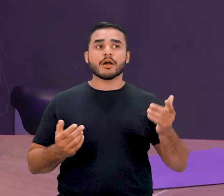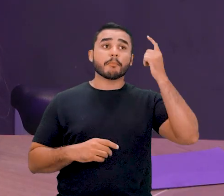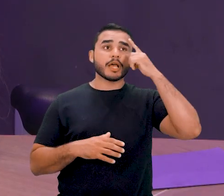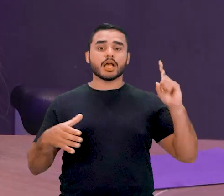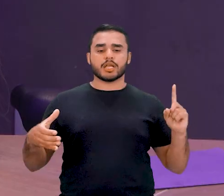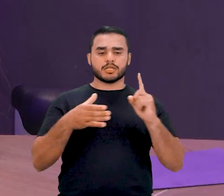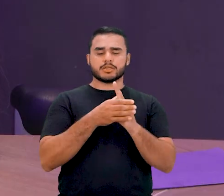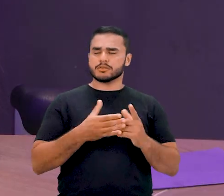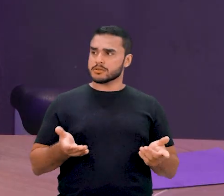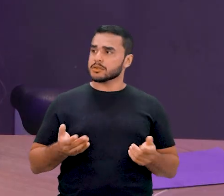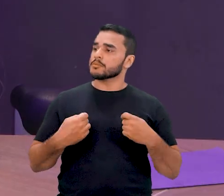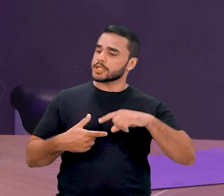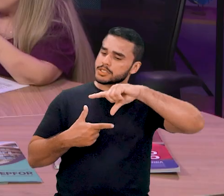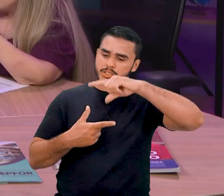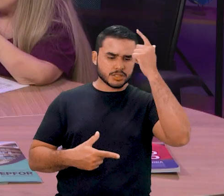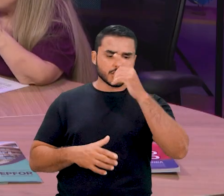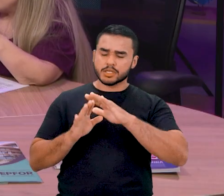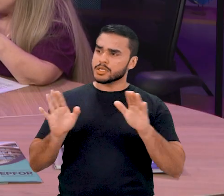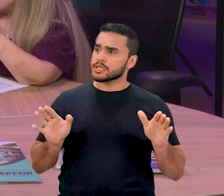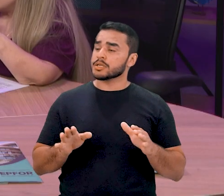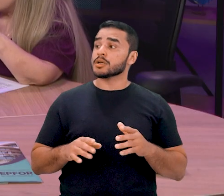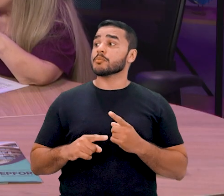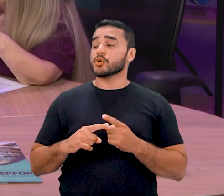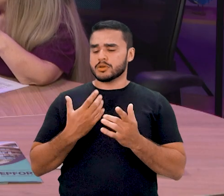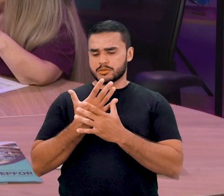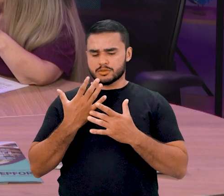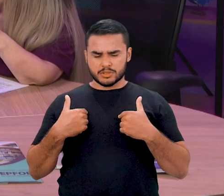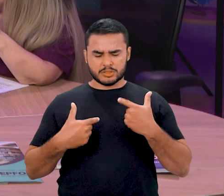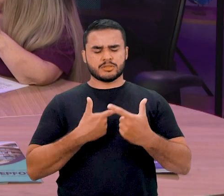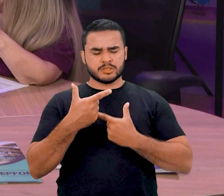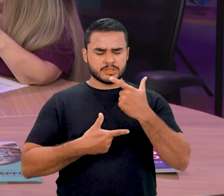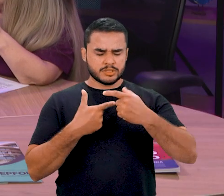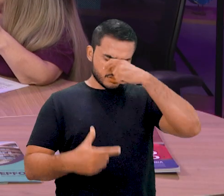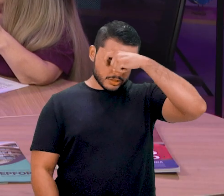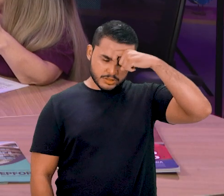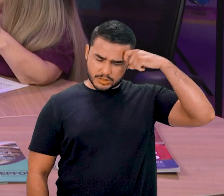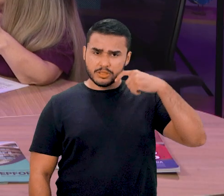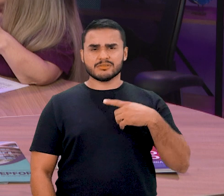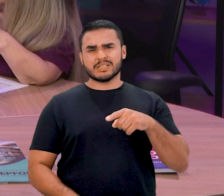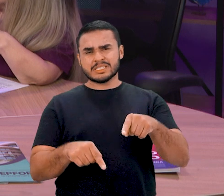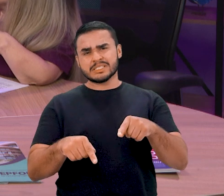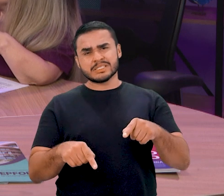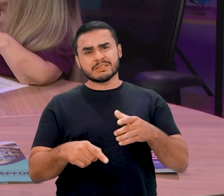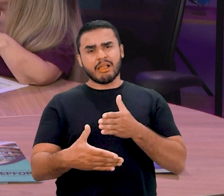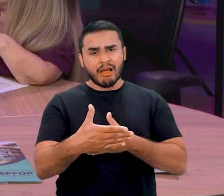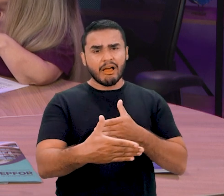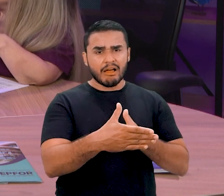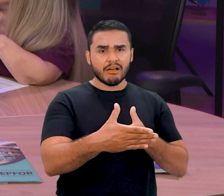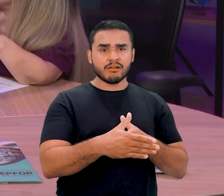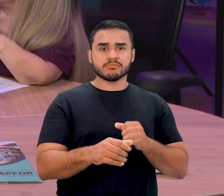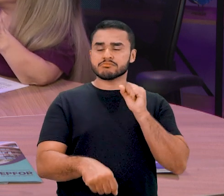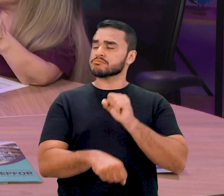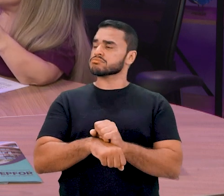o quanto antes. Por isso que muita gente desiste mesmo na pessoa com deficiência, né? Você como psicóloga pode dizer isso, de